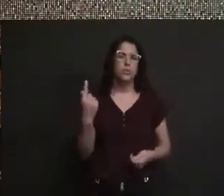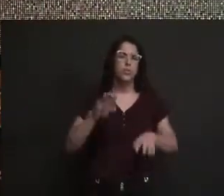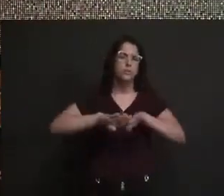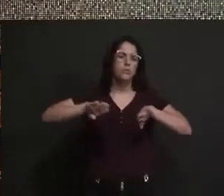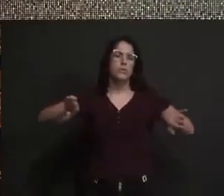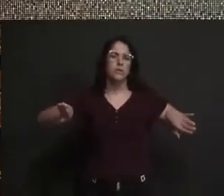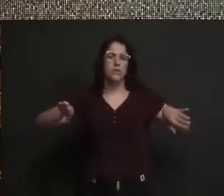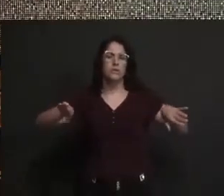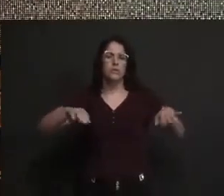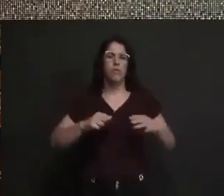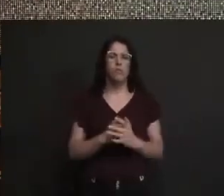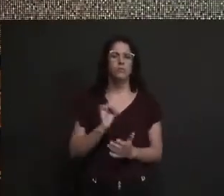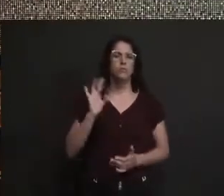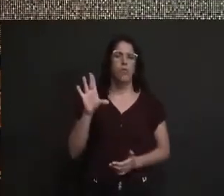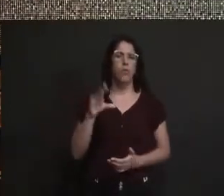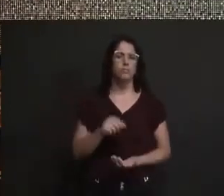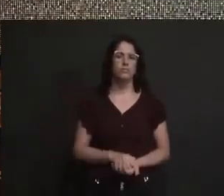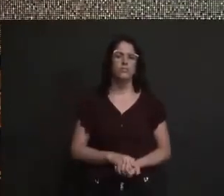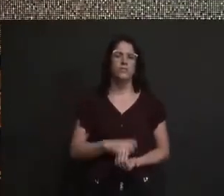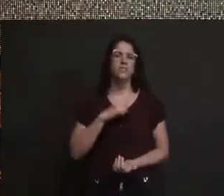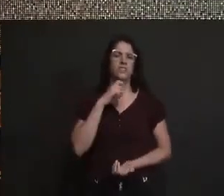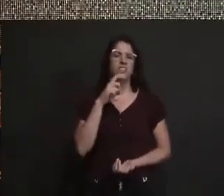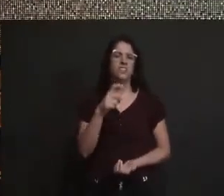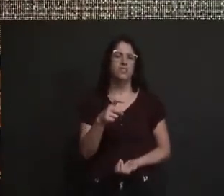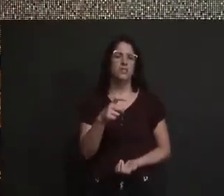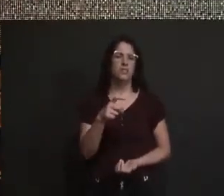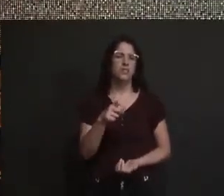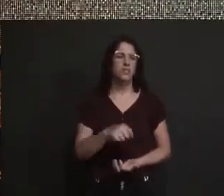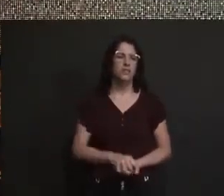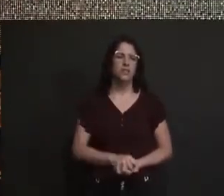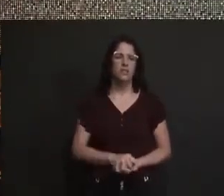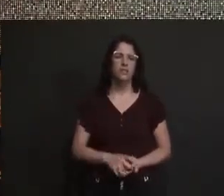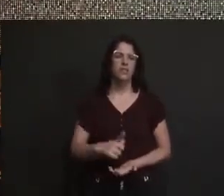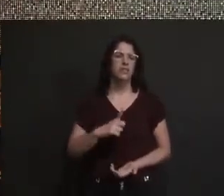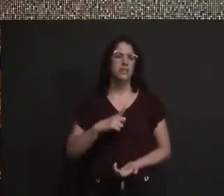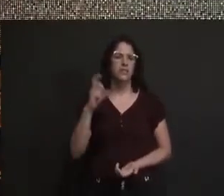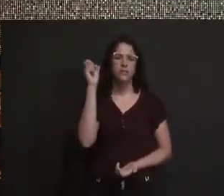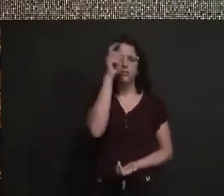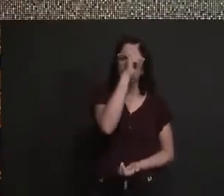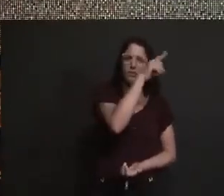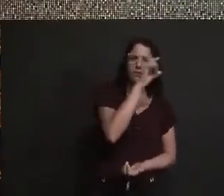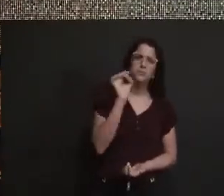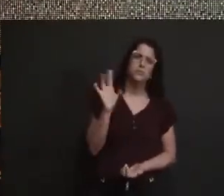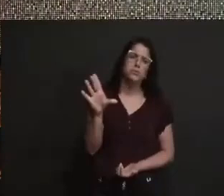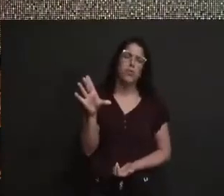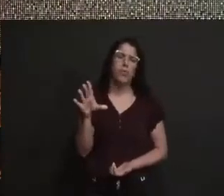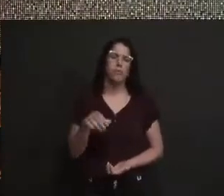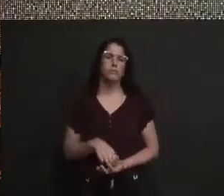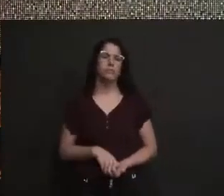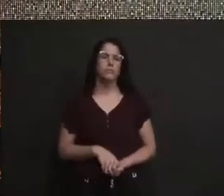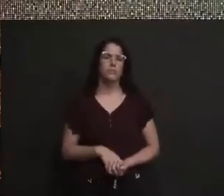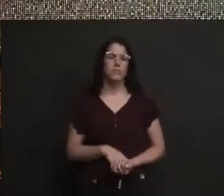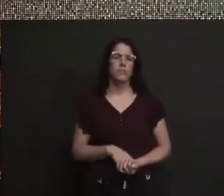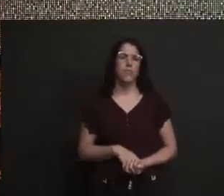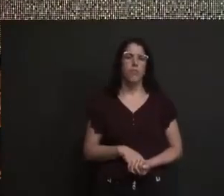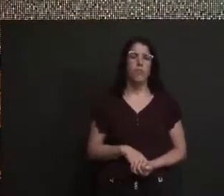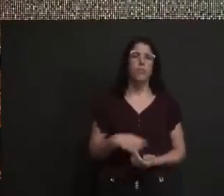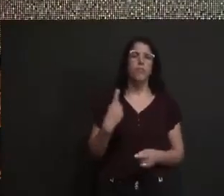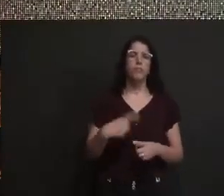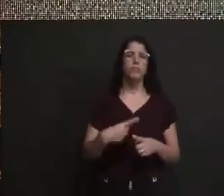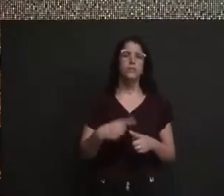Que ninguém nessa casa passa pelas suas dificuldades sozinhos. Porque nós somos uma